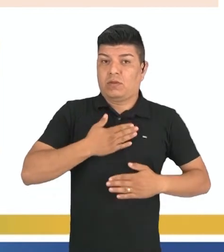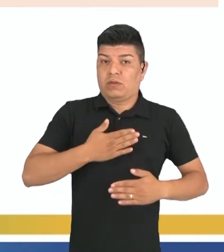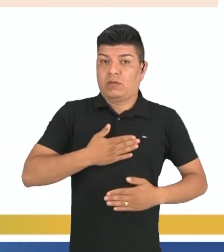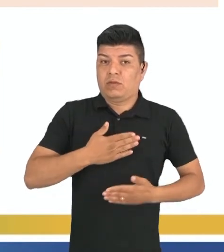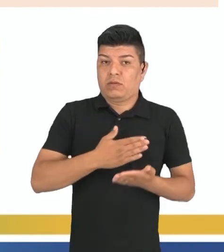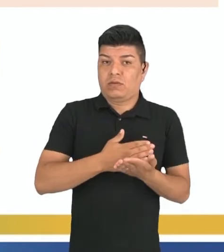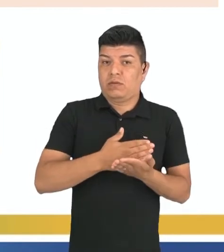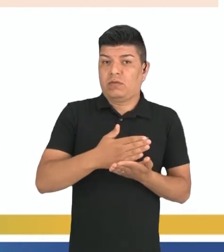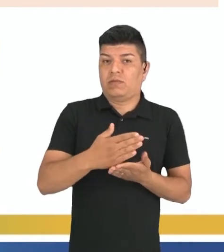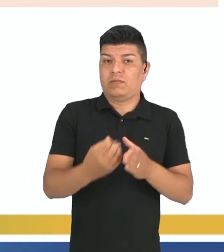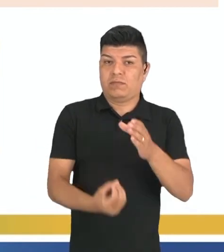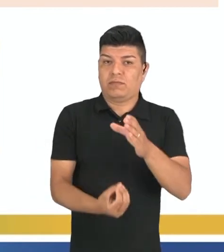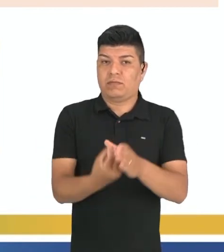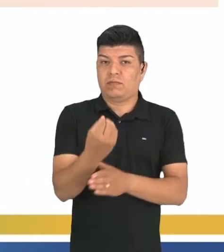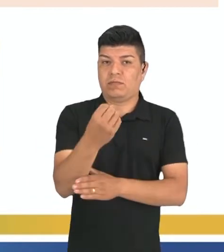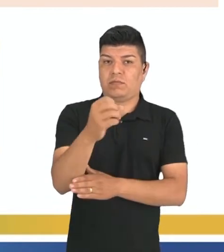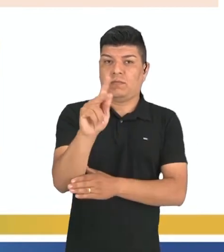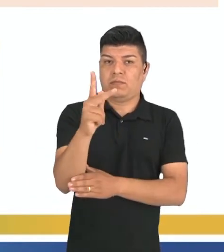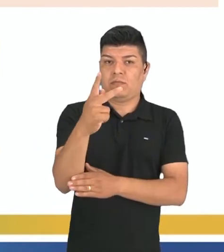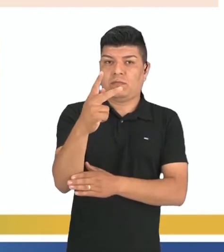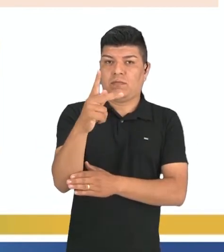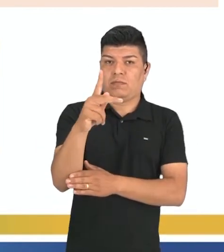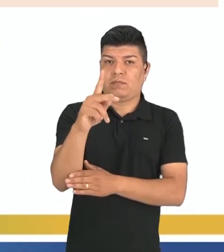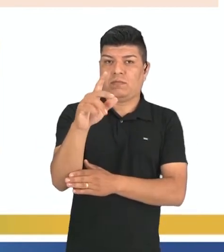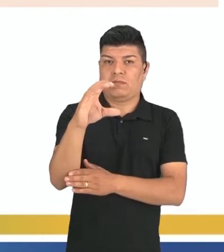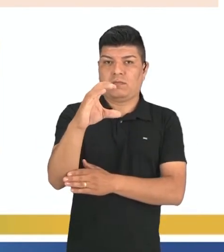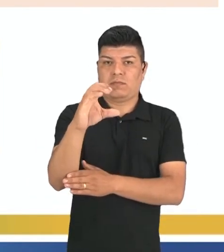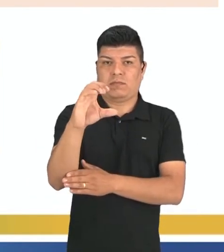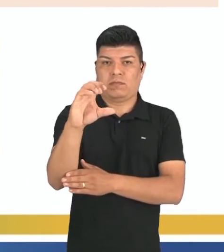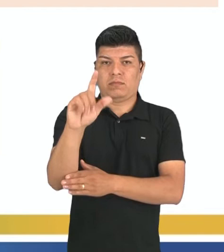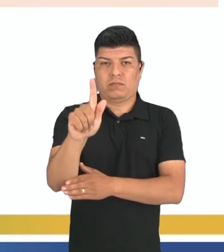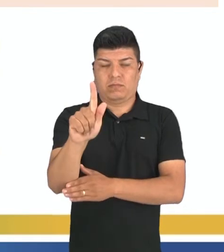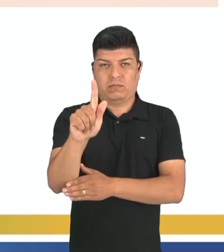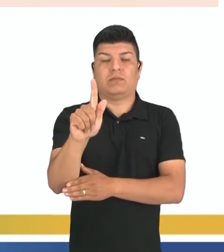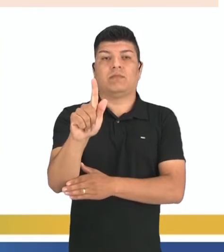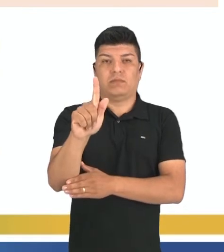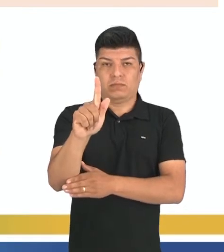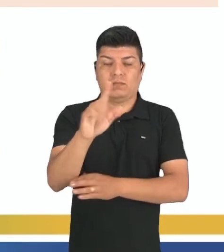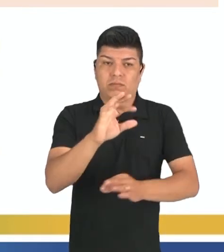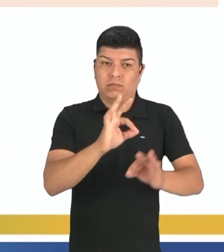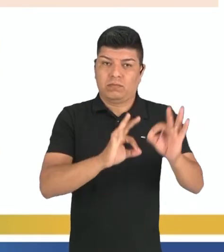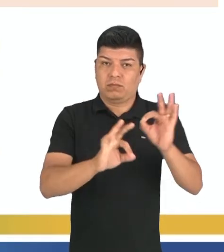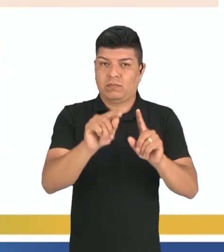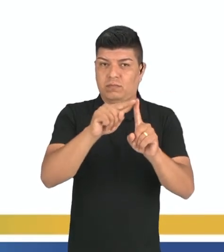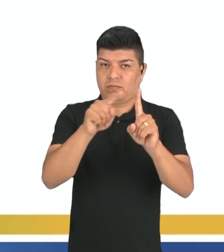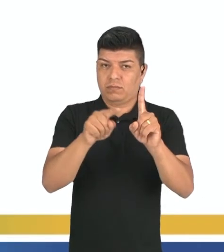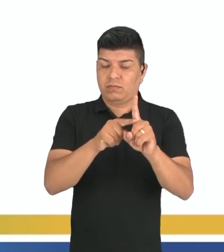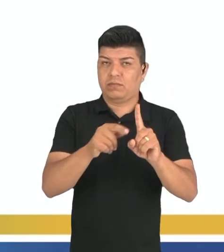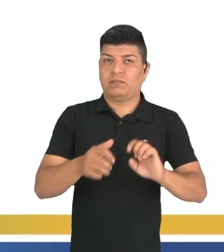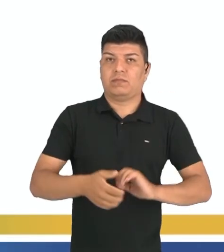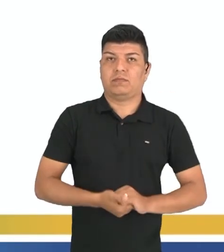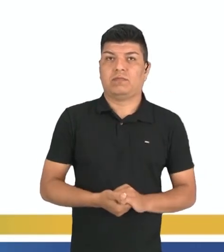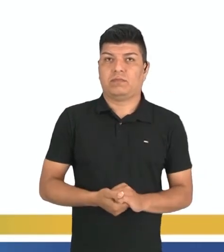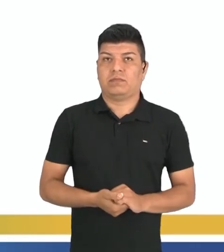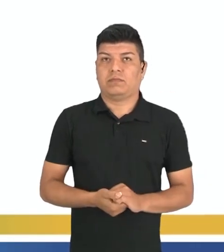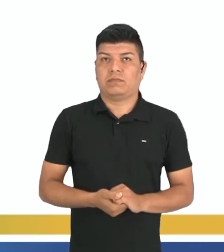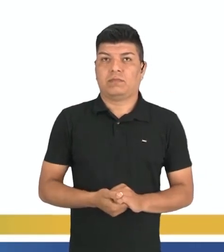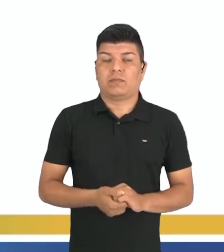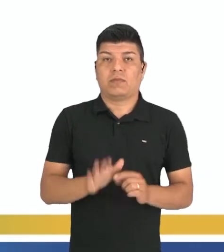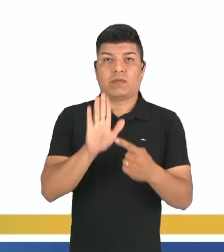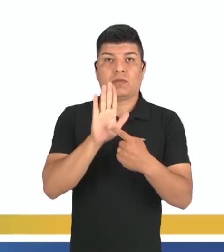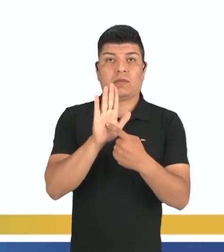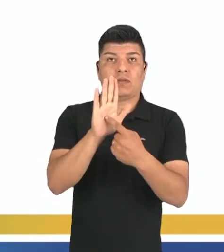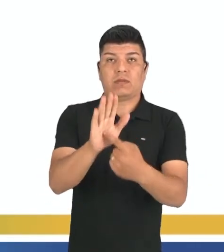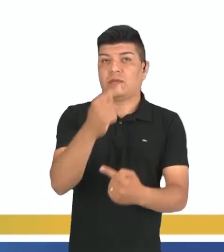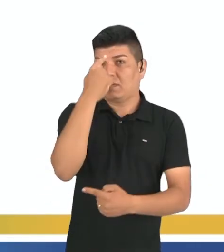começar a produzir o HCG, que vai fazer a manutenção dessa gravidez. E aqui eu trouxe essa